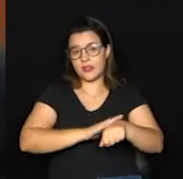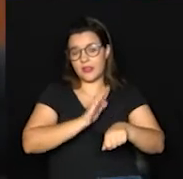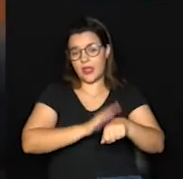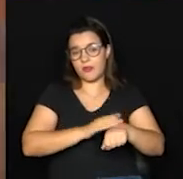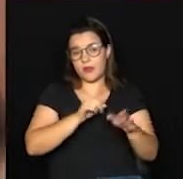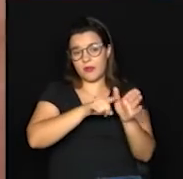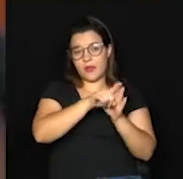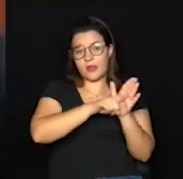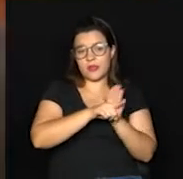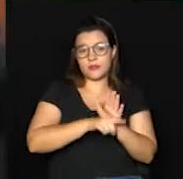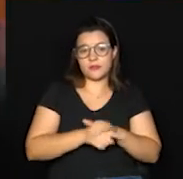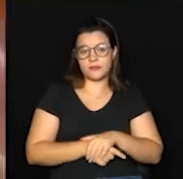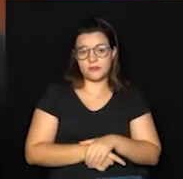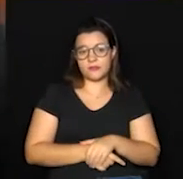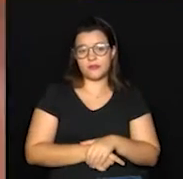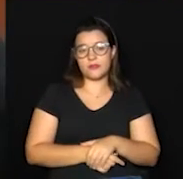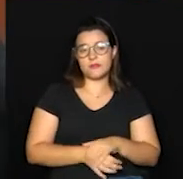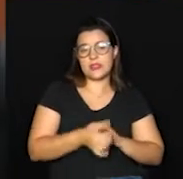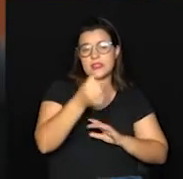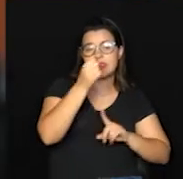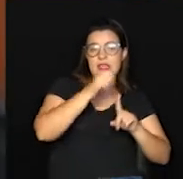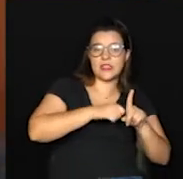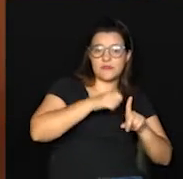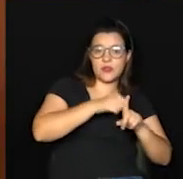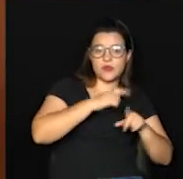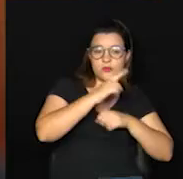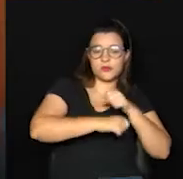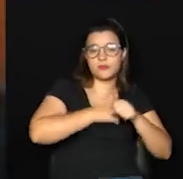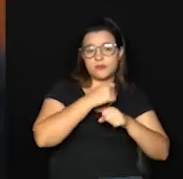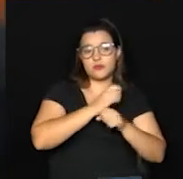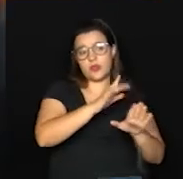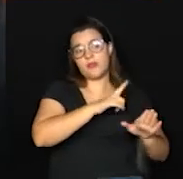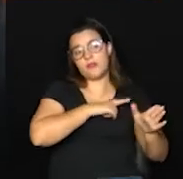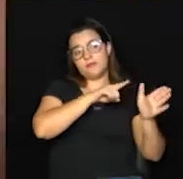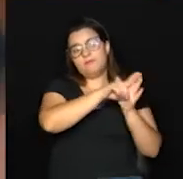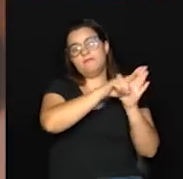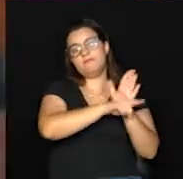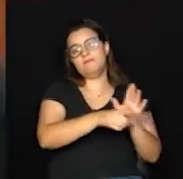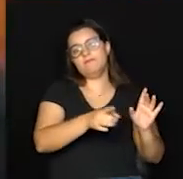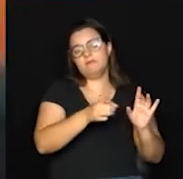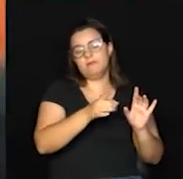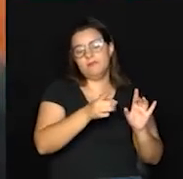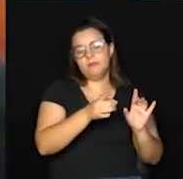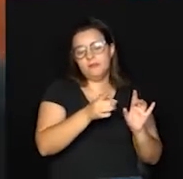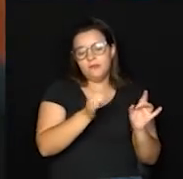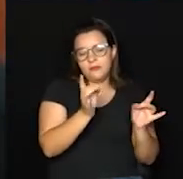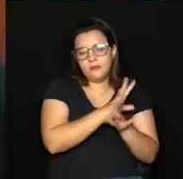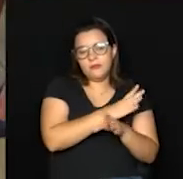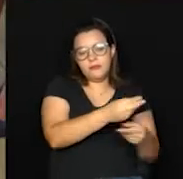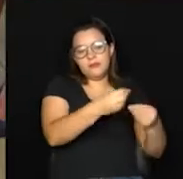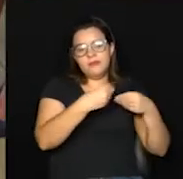aí, varia de 6 meses a 1 ano. Então ele já tem um instrumento em mãos.